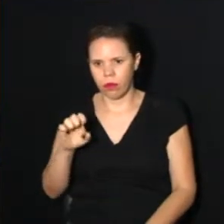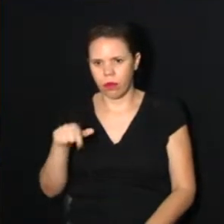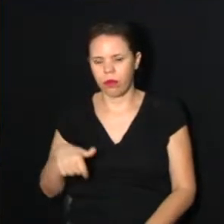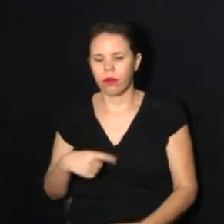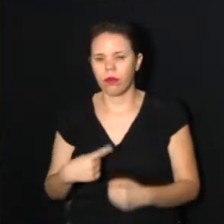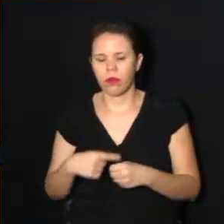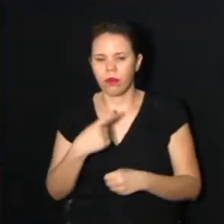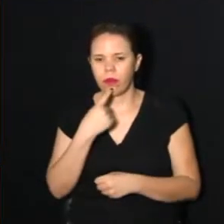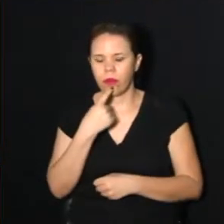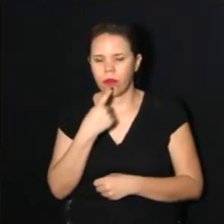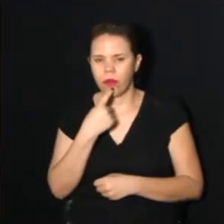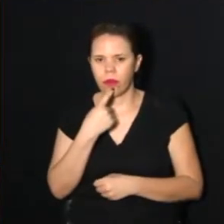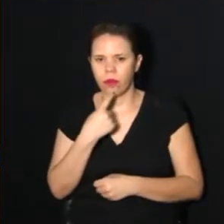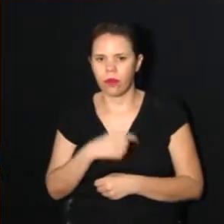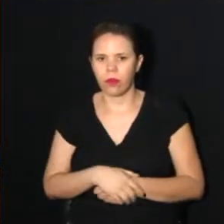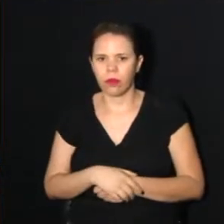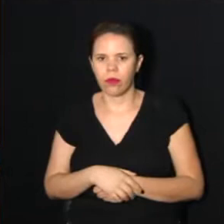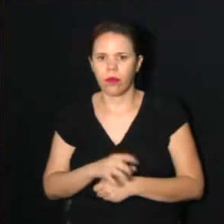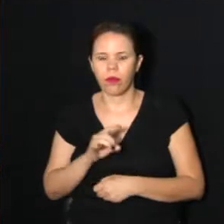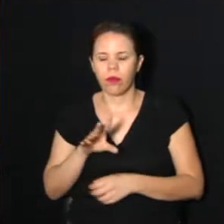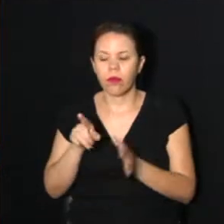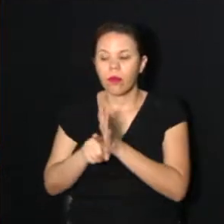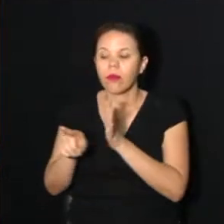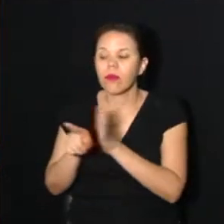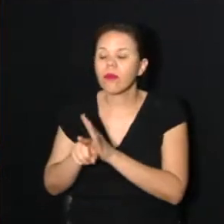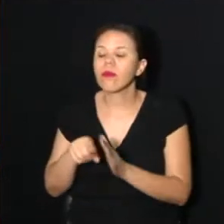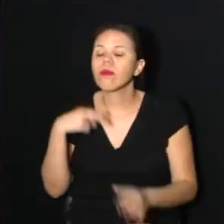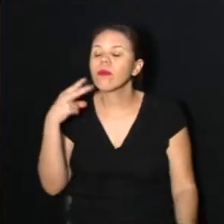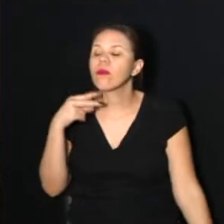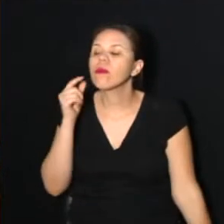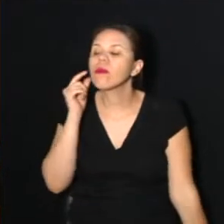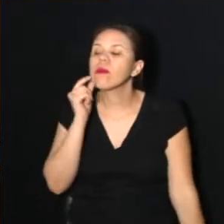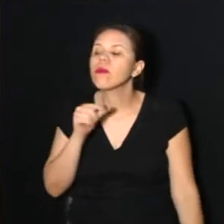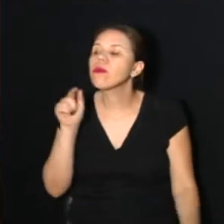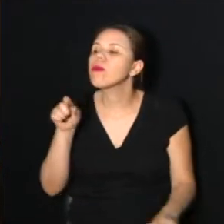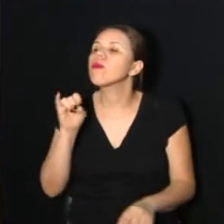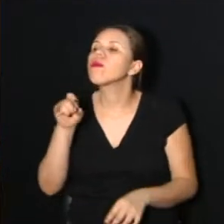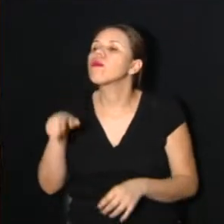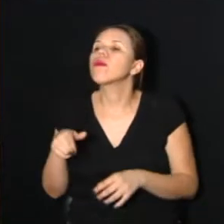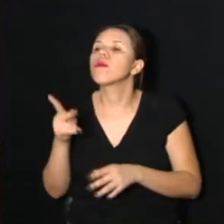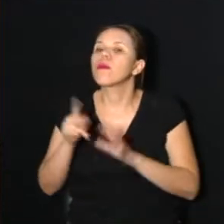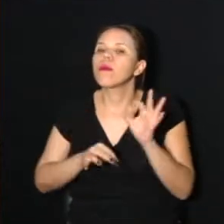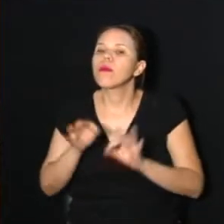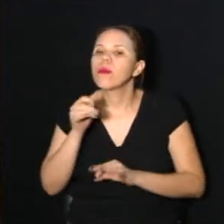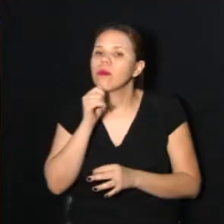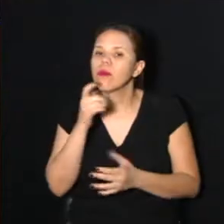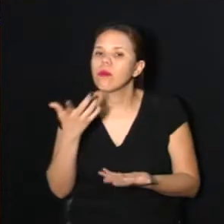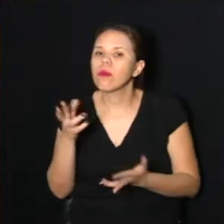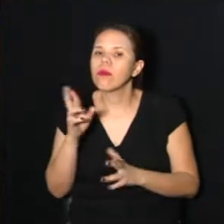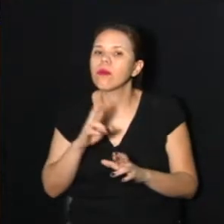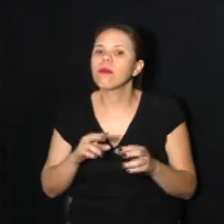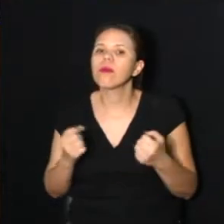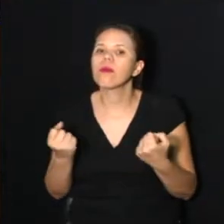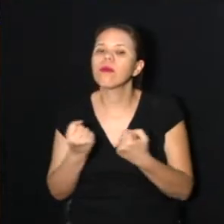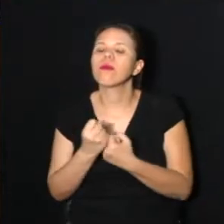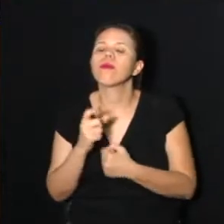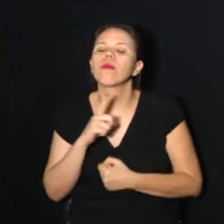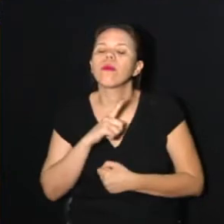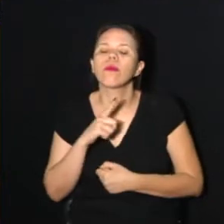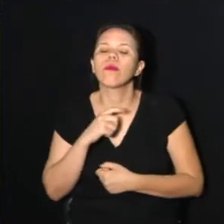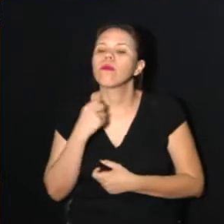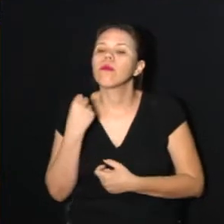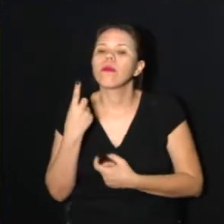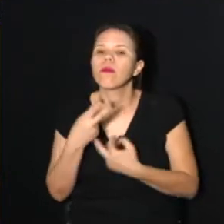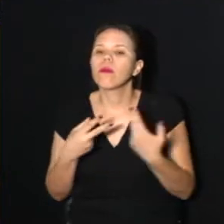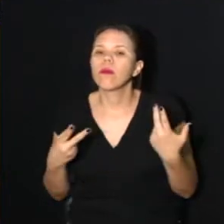e da outras providências. Eu só consulto o vereador Marcelo Silva se esse projeto está revestido de algum